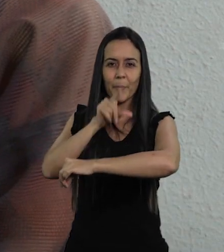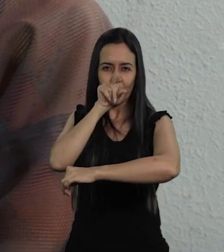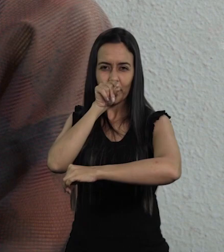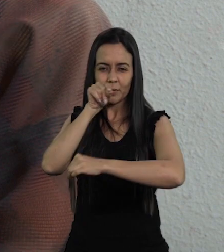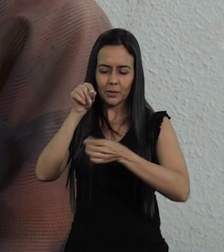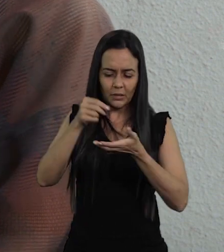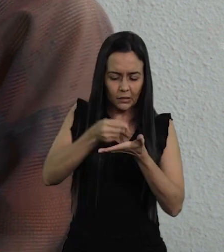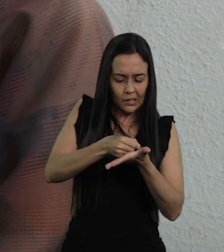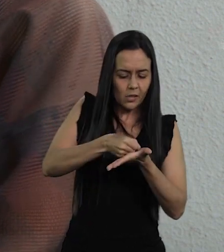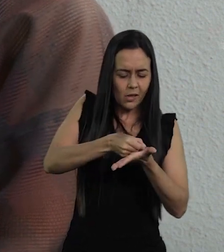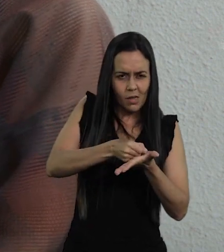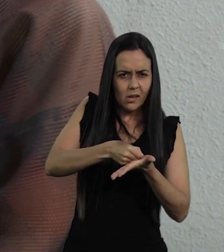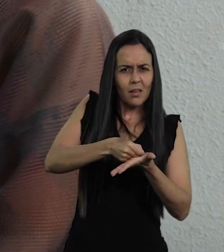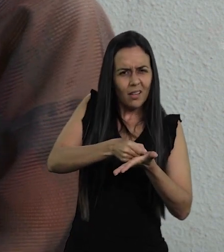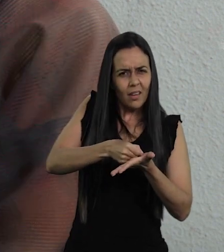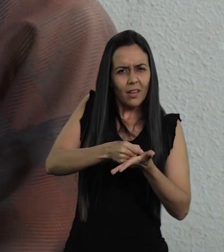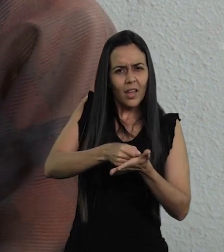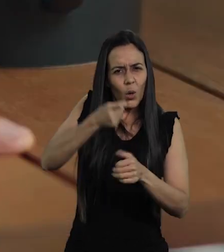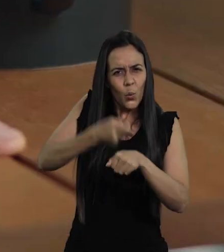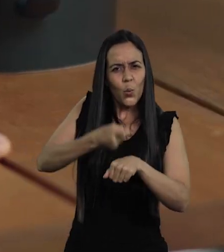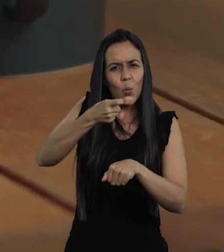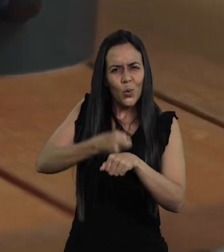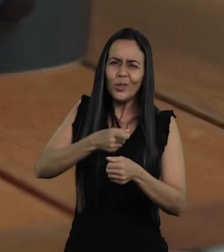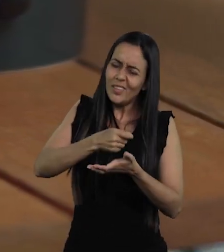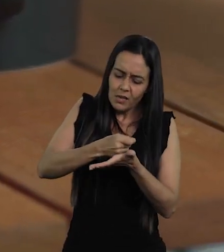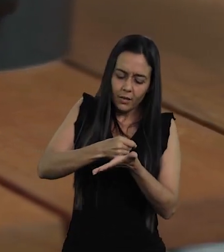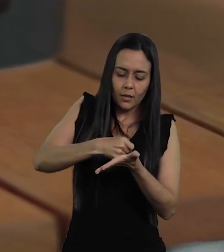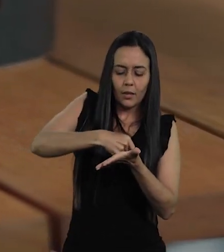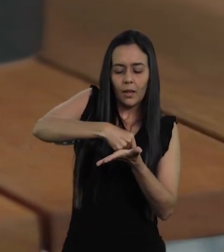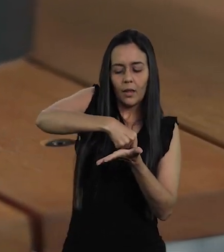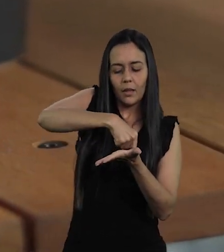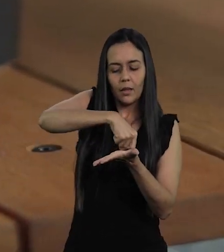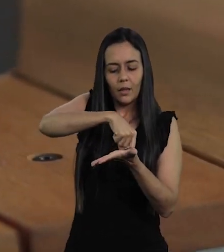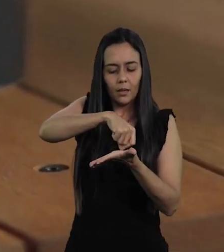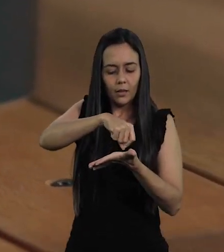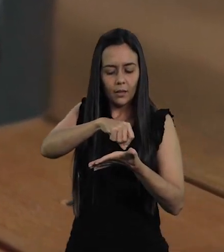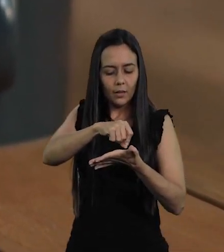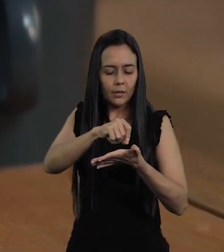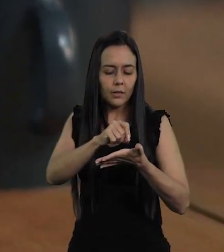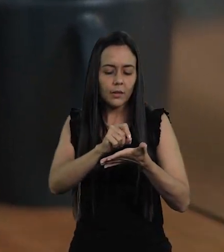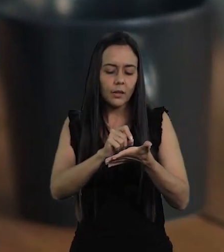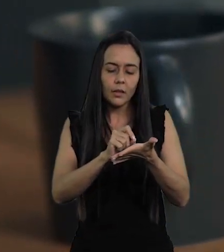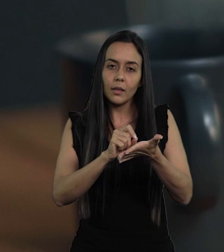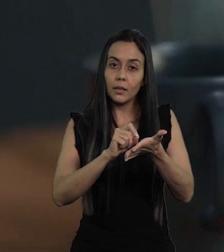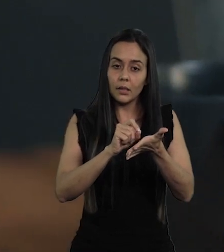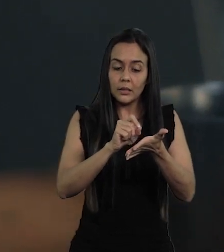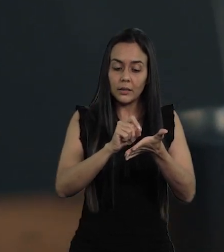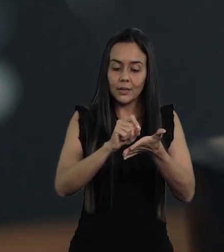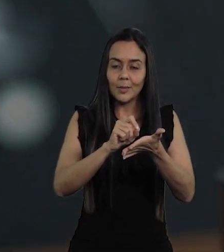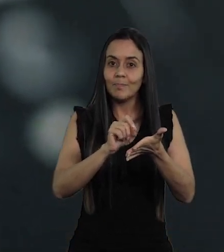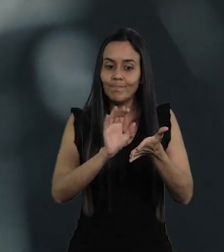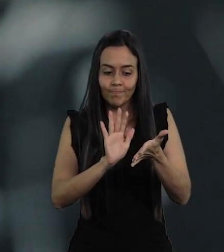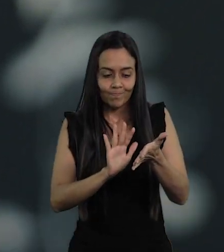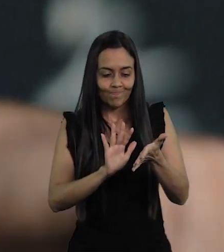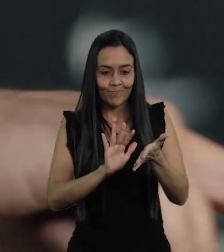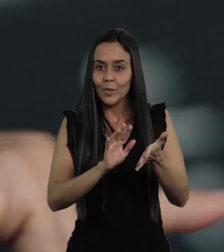dura. E muitas vezes o desvio de um traço, ele dá origem a uma mudança de